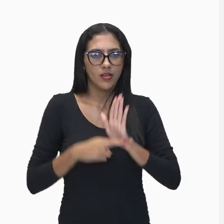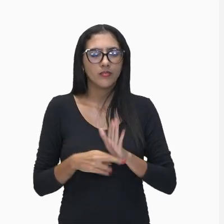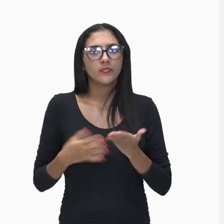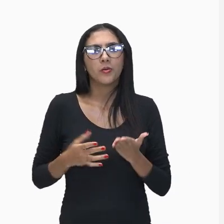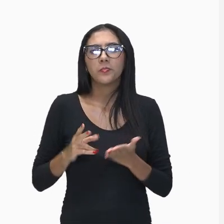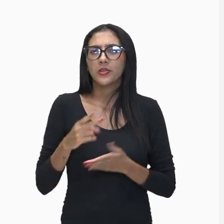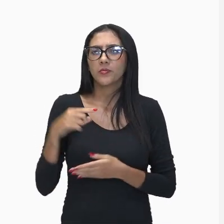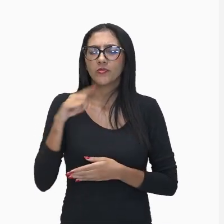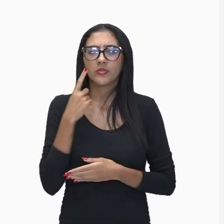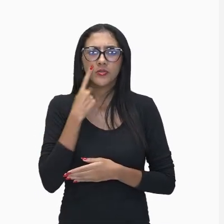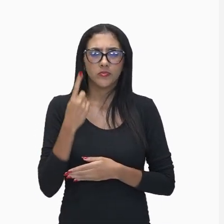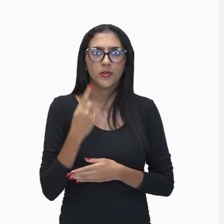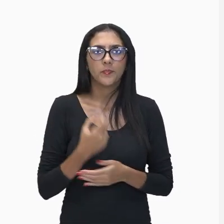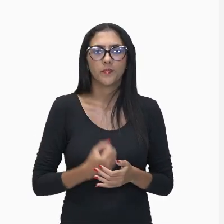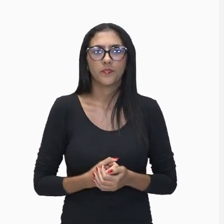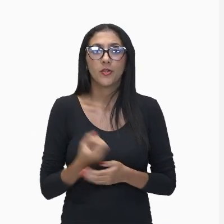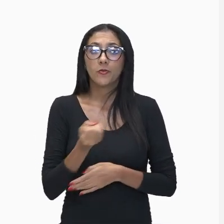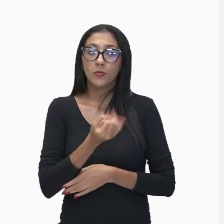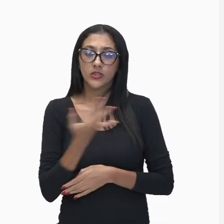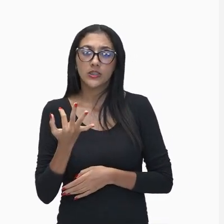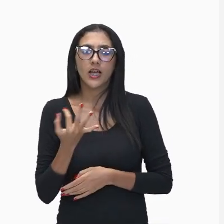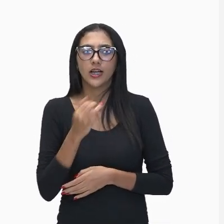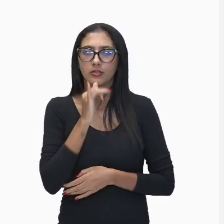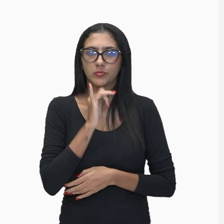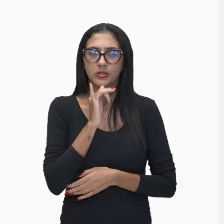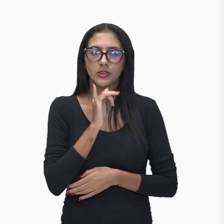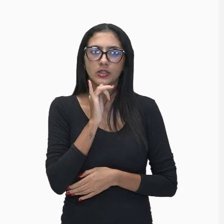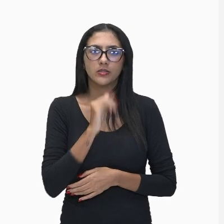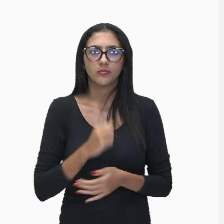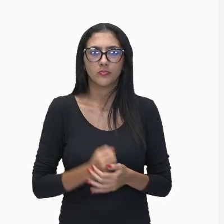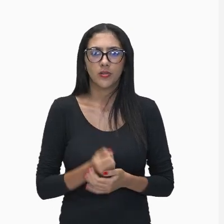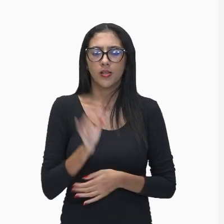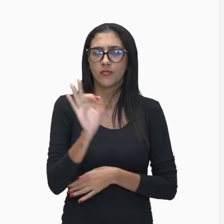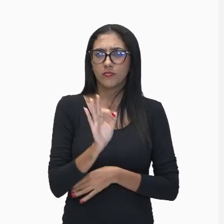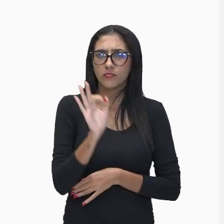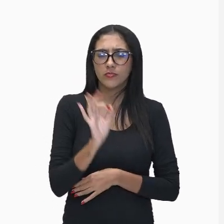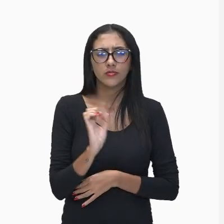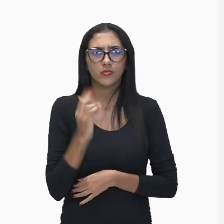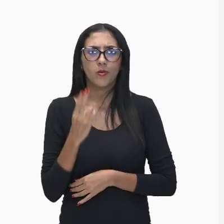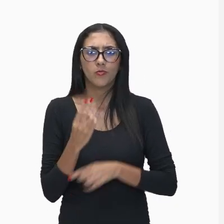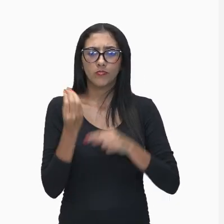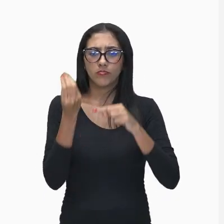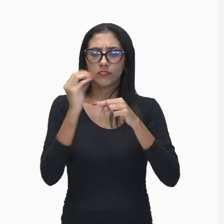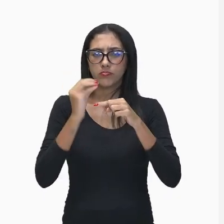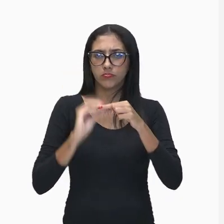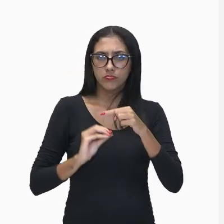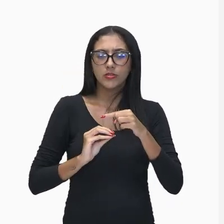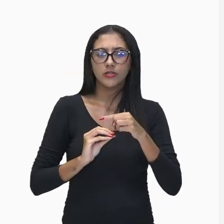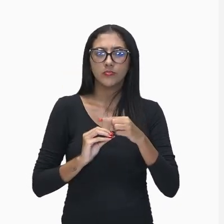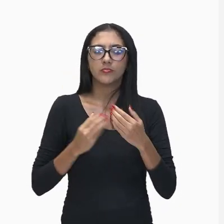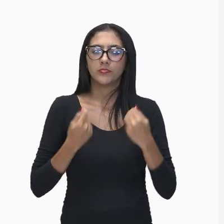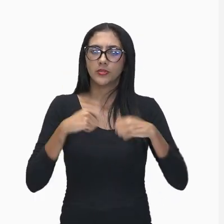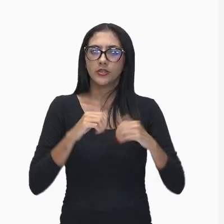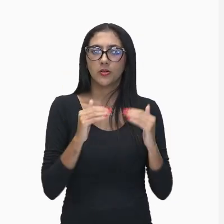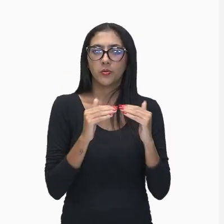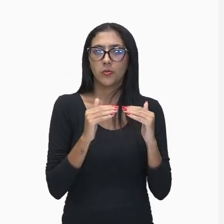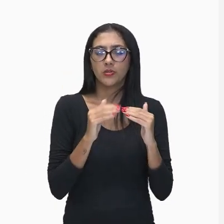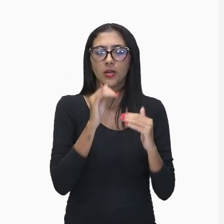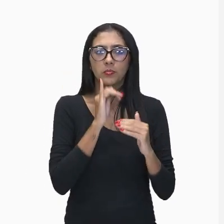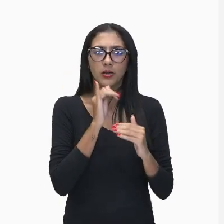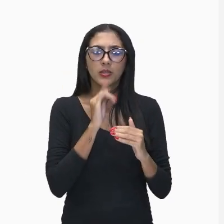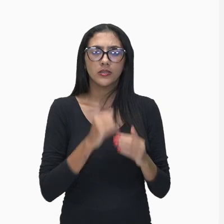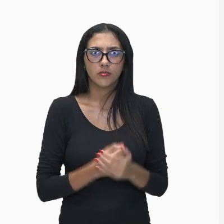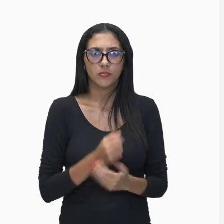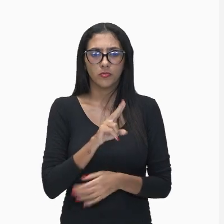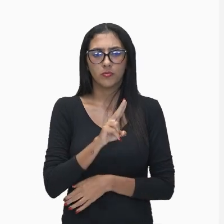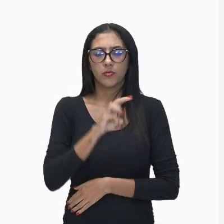tiver fração no sujeito, a gente vai fazer a concordância do verbo de acordo com o numerador. Se for o número 1, o